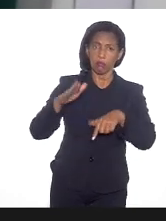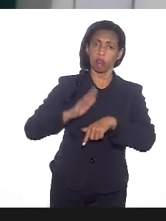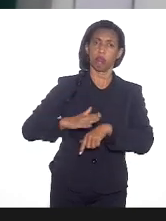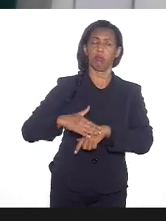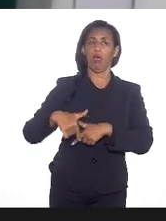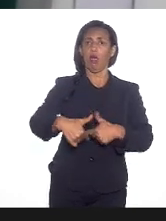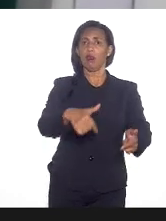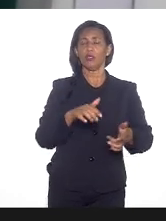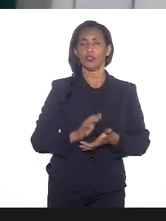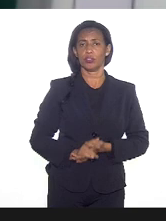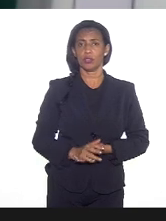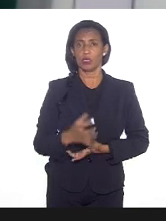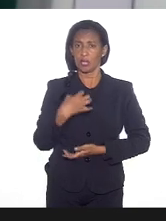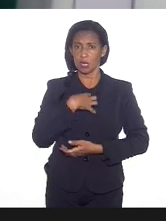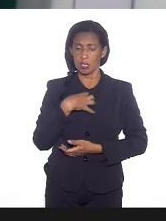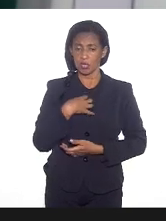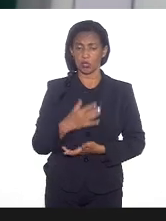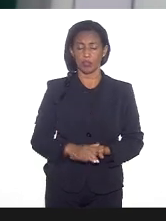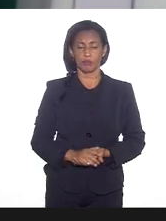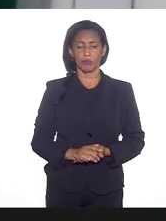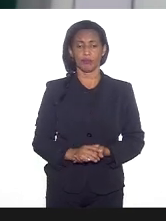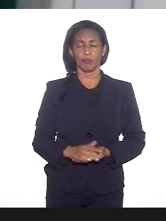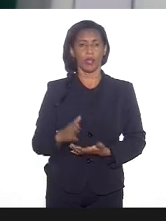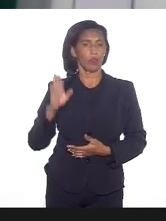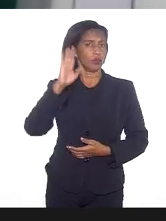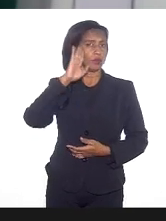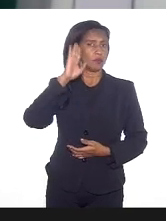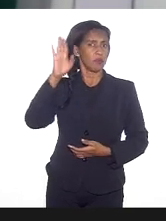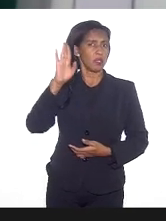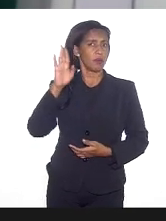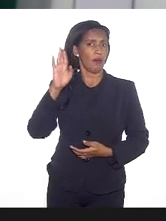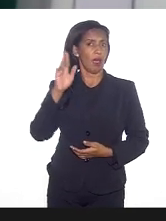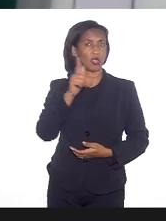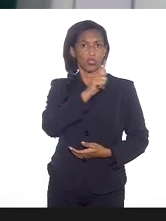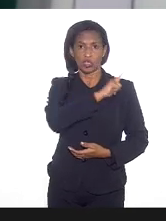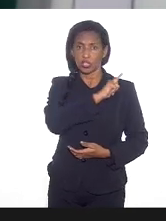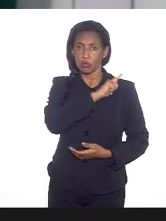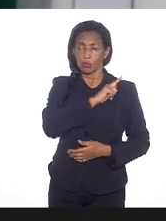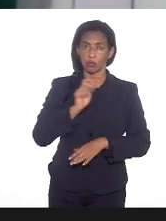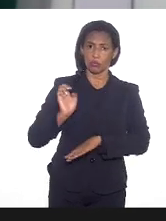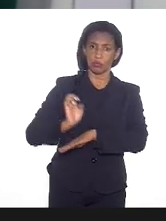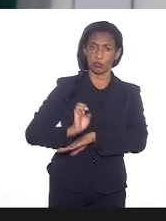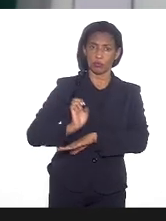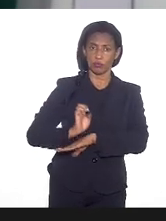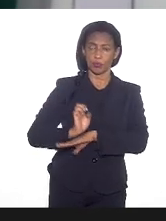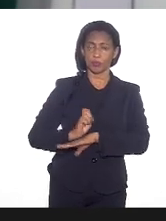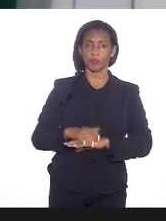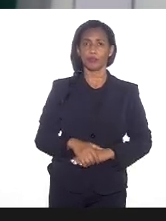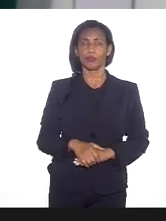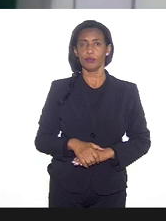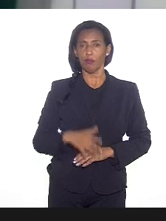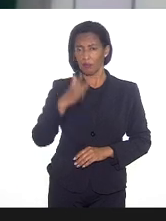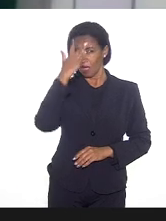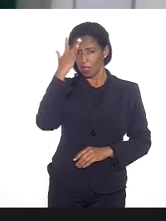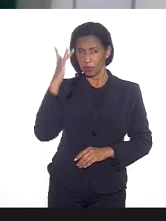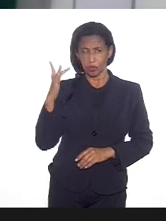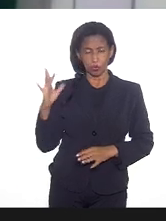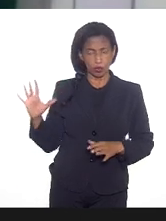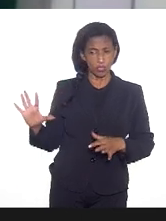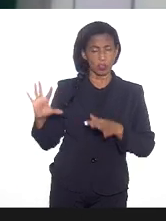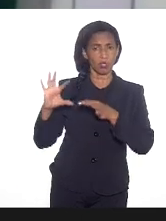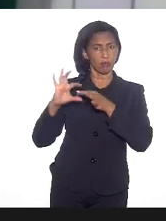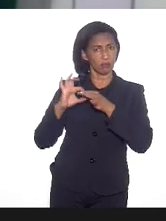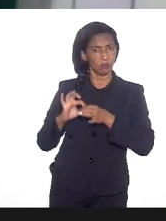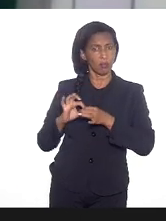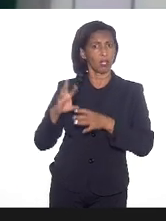nesse sentido, em relação aos principais gestores do Estado, aqueles que são diretamente